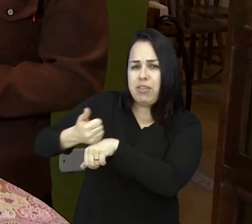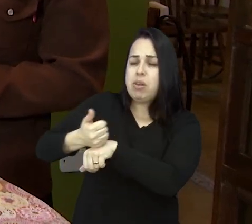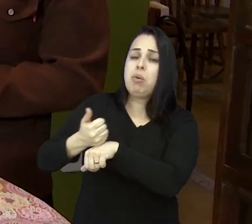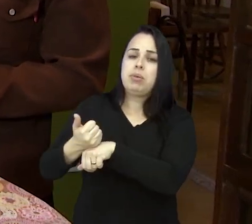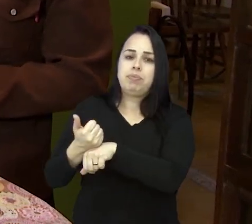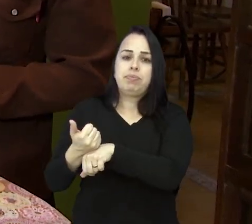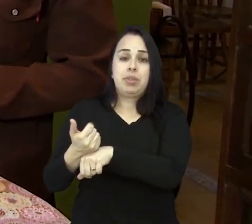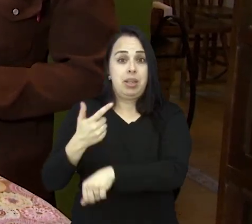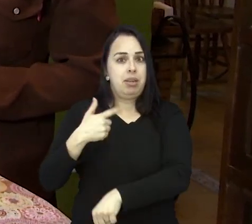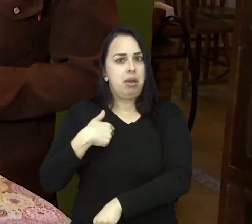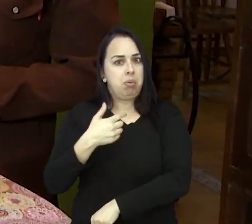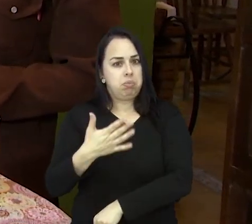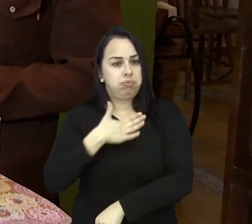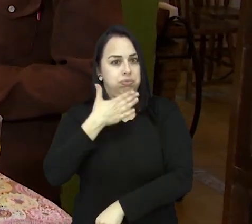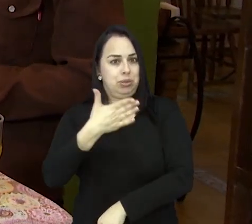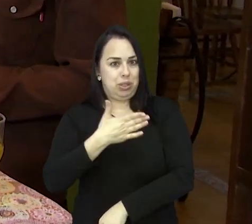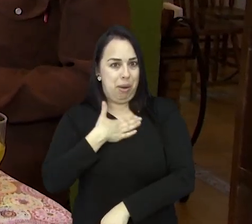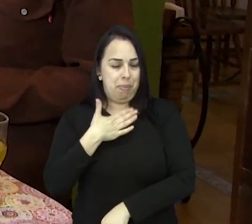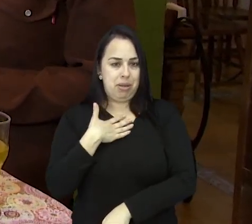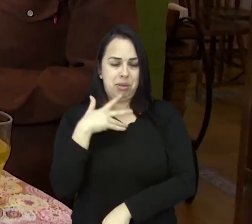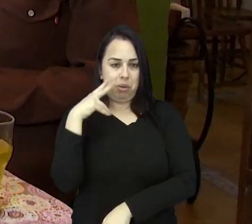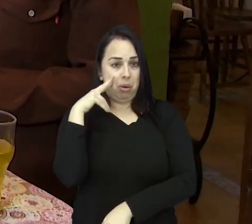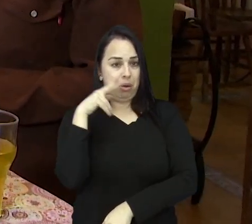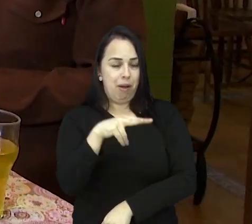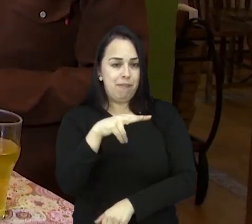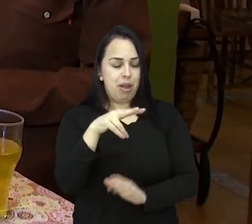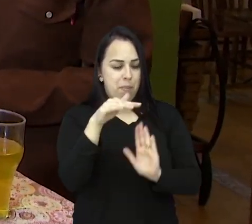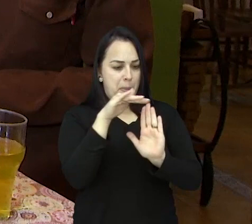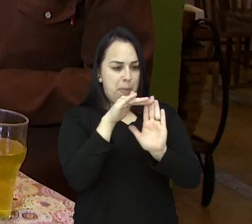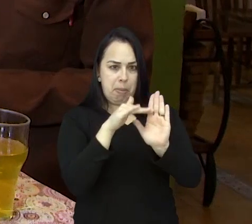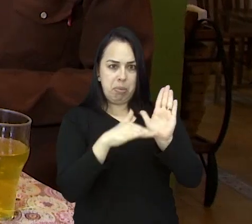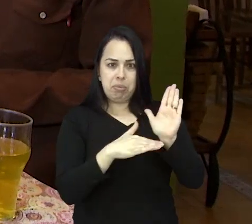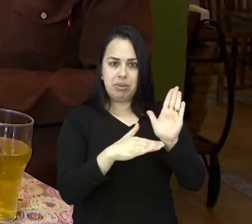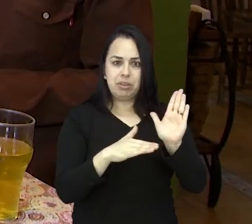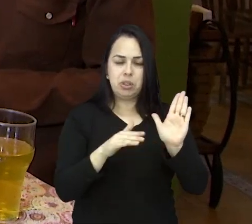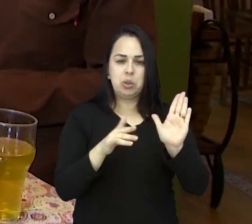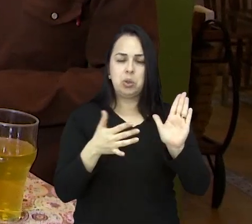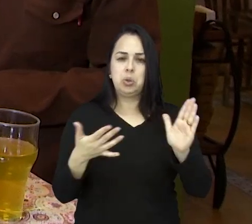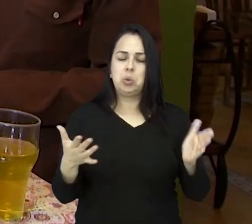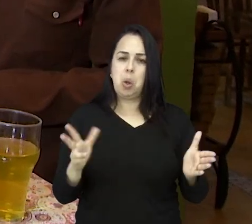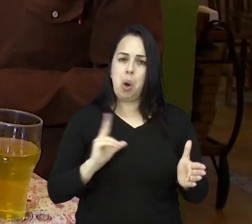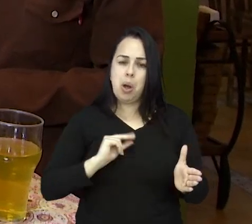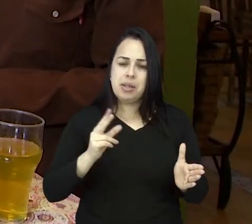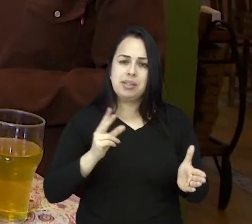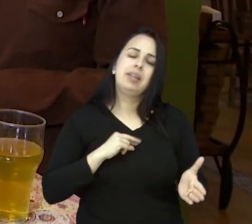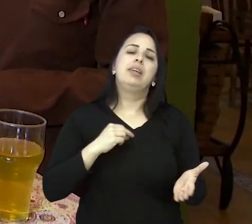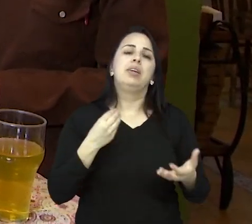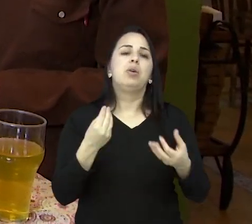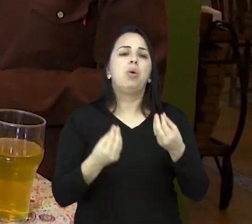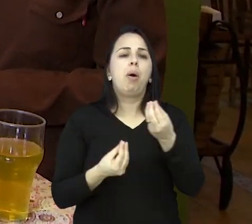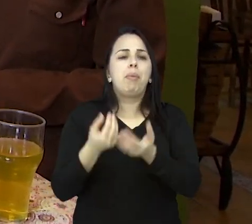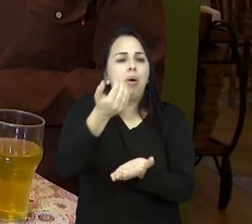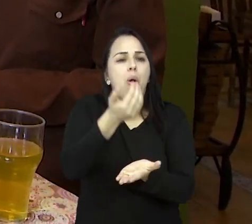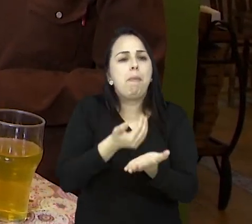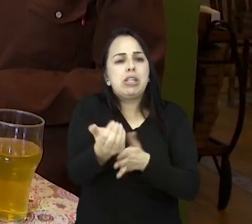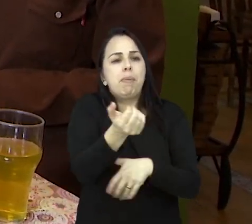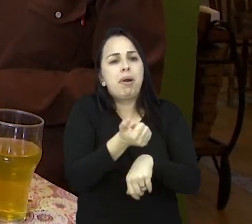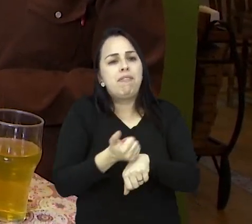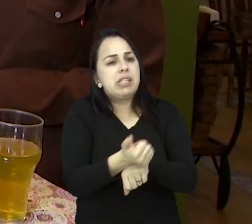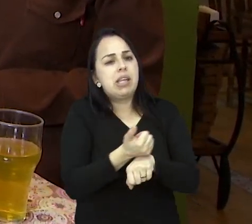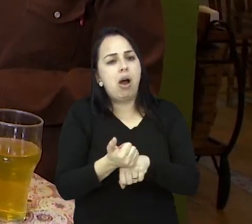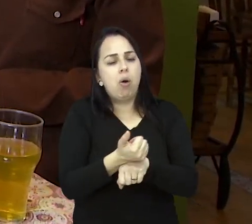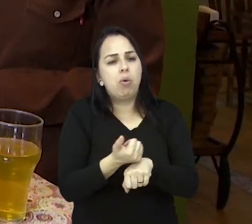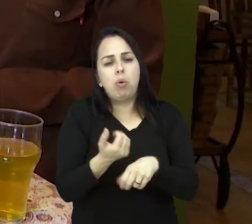sommelier? Eu mesma fiquei bem surpresa quando me deparei com a informação. Falei assim, nossa, a Raquel sommelier... como que começou, Raquel? De onde